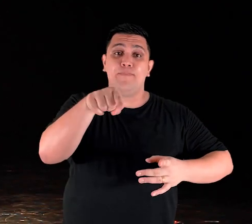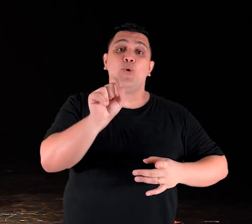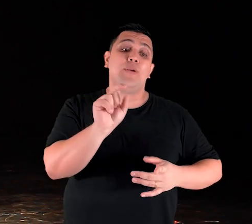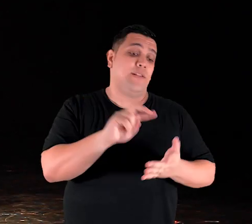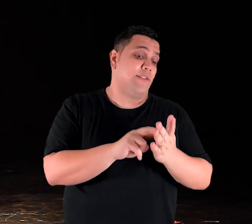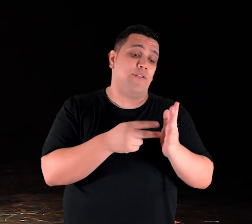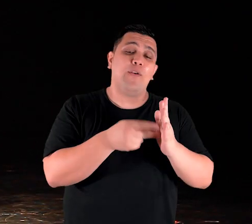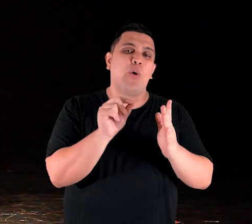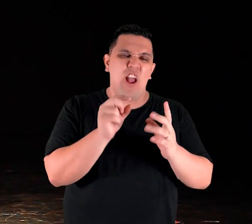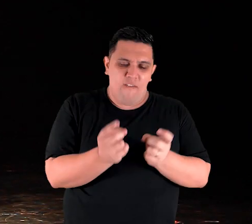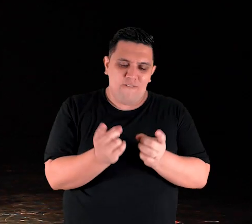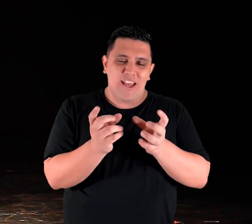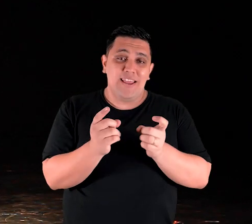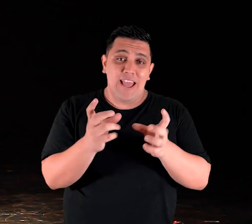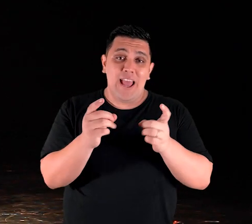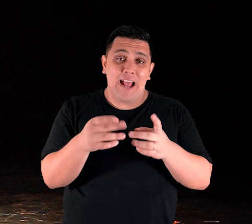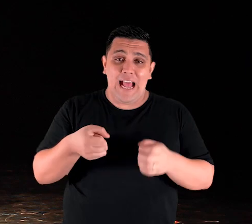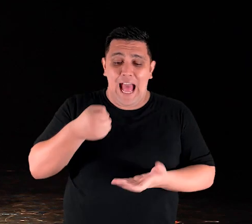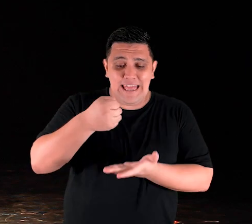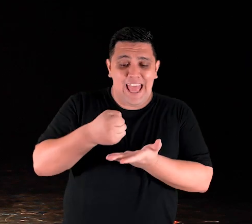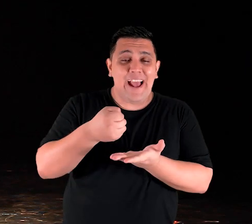Vender canecas na feira.